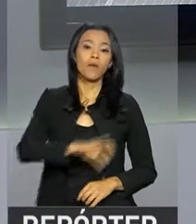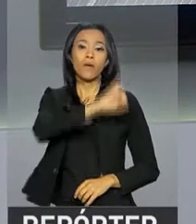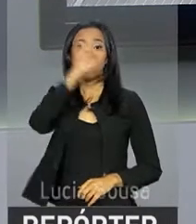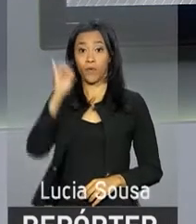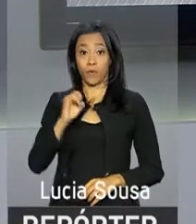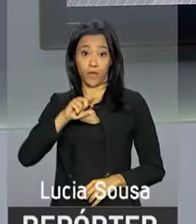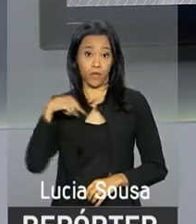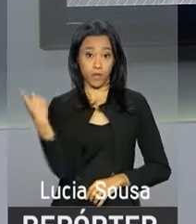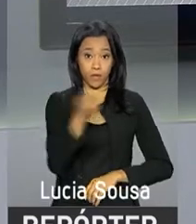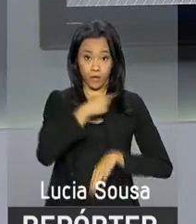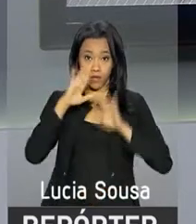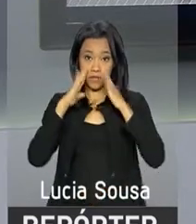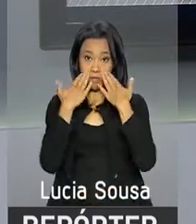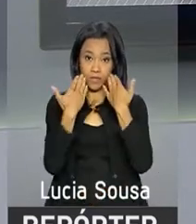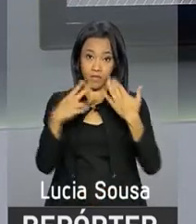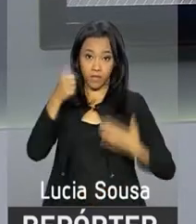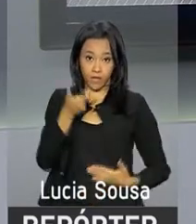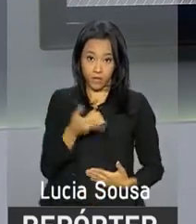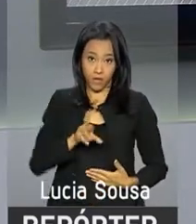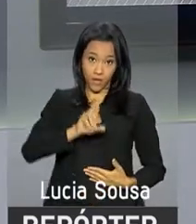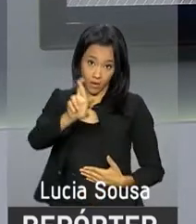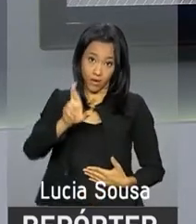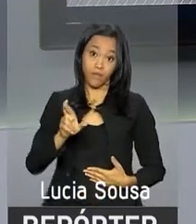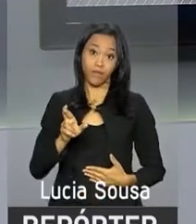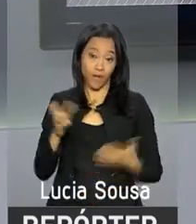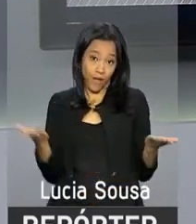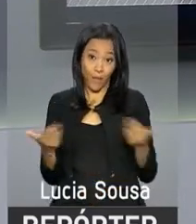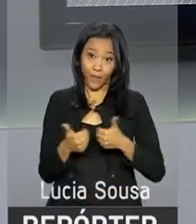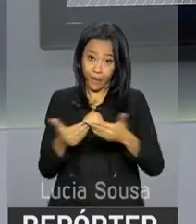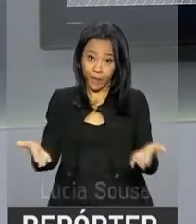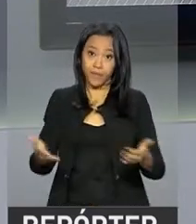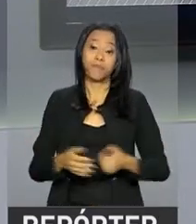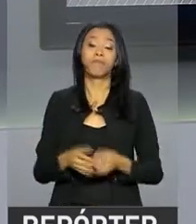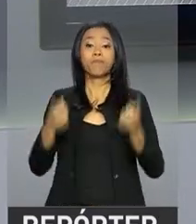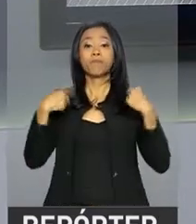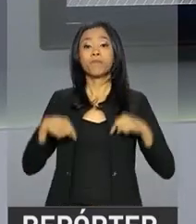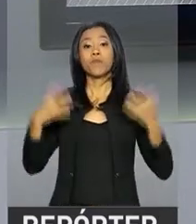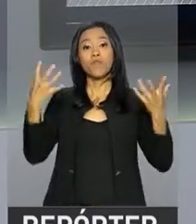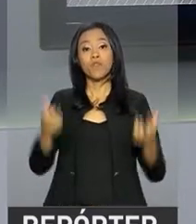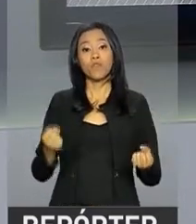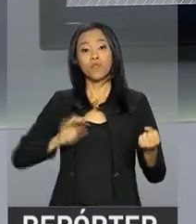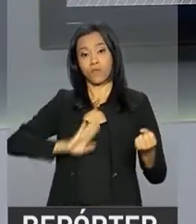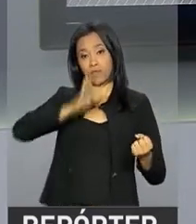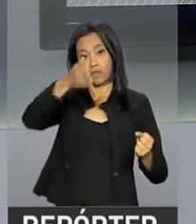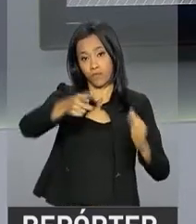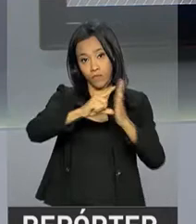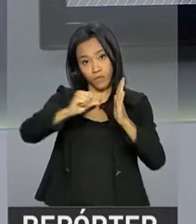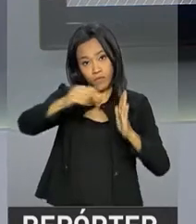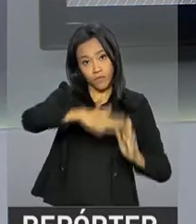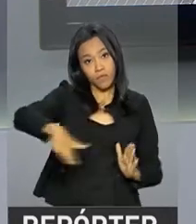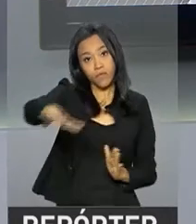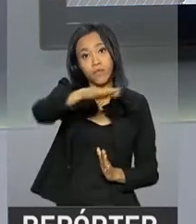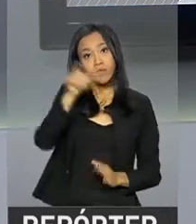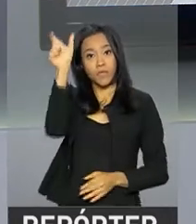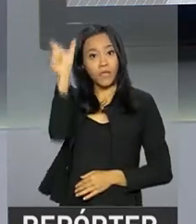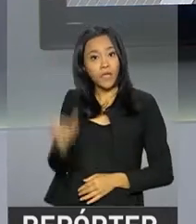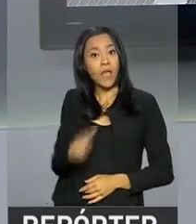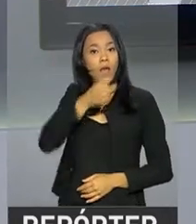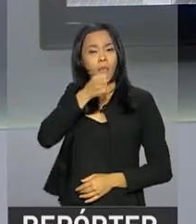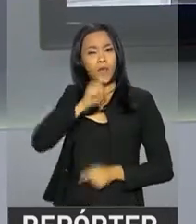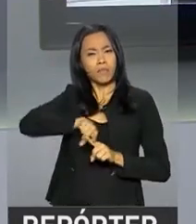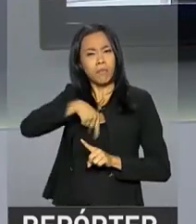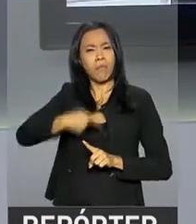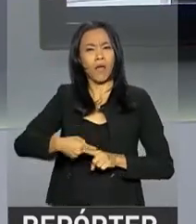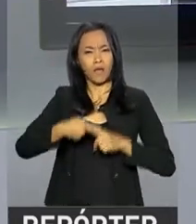Olá, o repórter NBR com as notícias do governo federal começa agora. Vamos voltar ao Palácio do Planalto, onde a repórter Gabriela Noronha tem